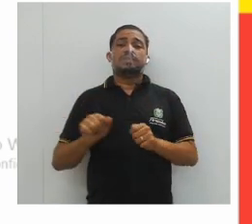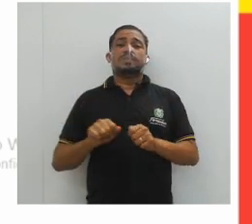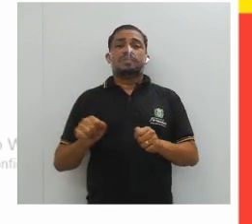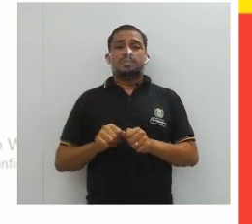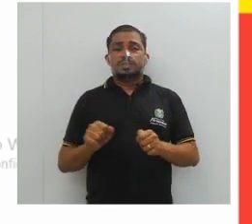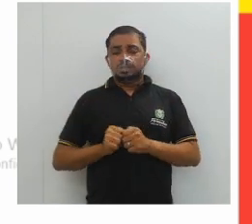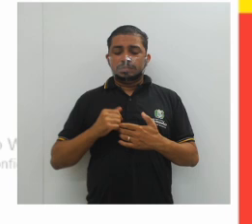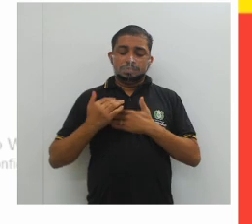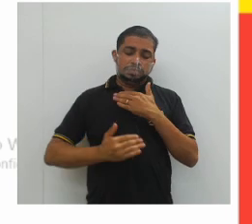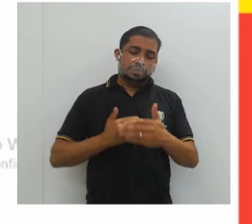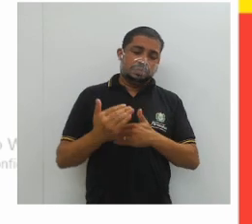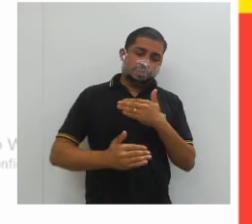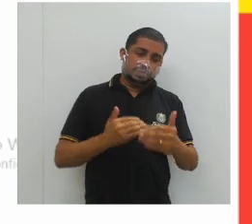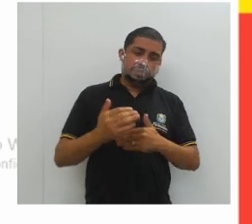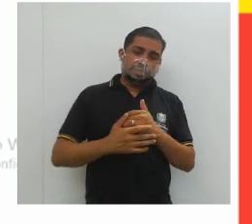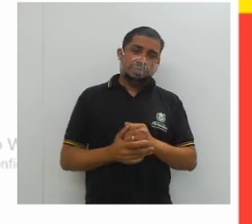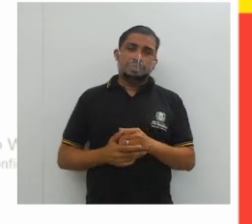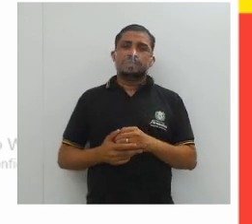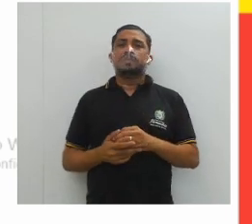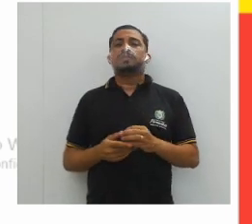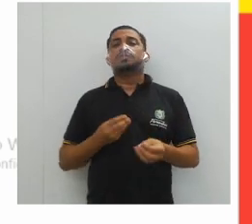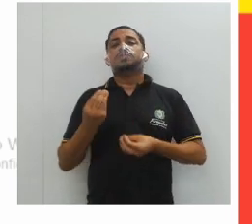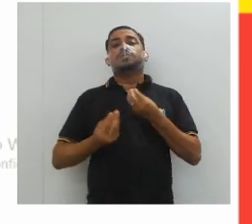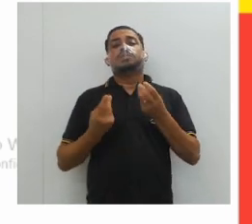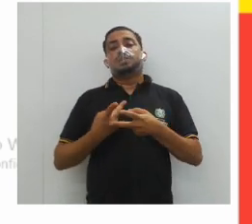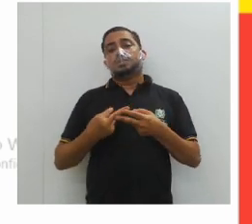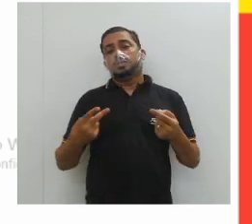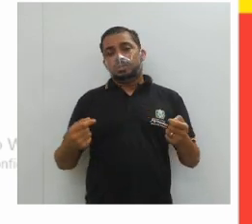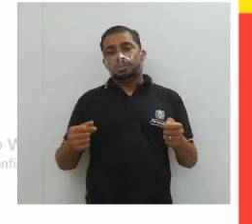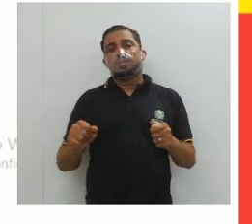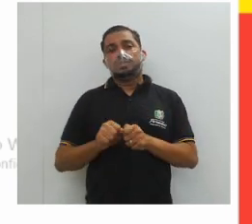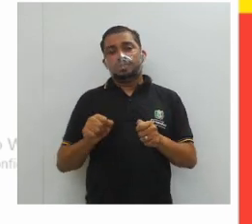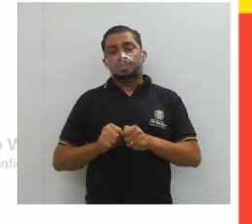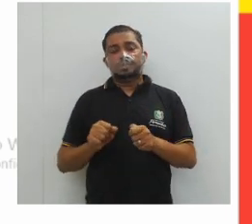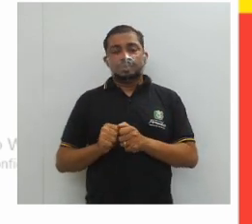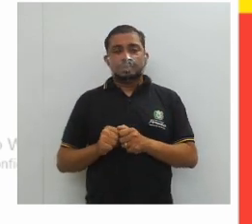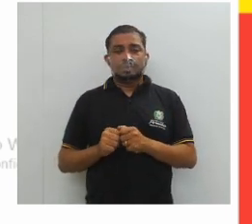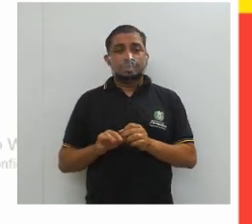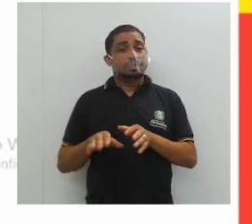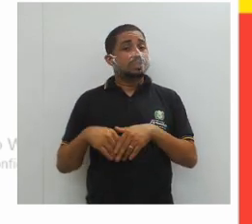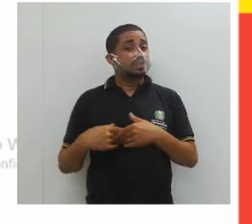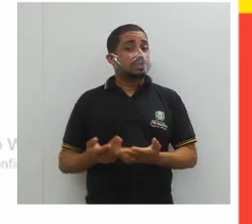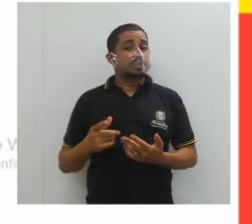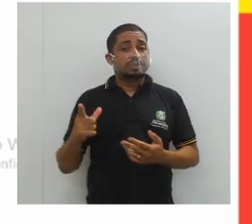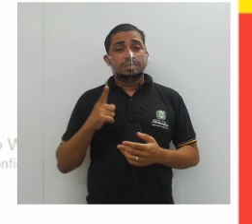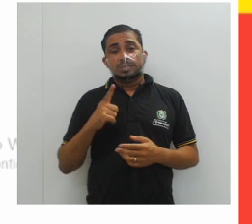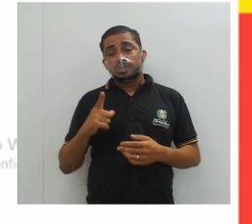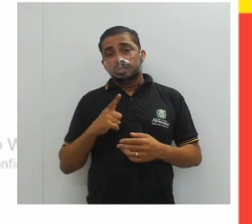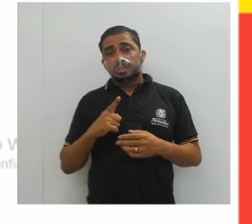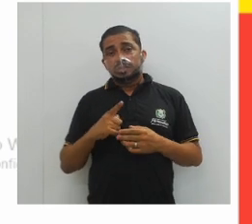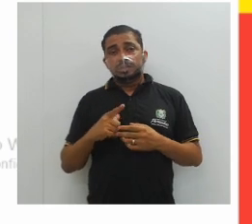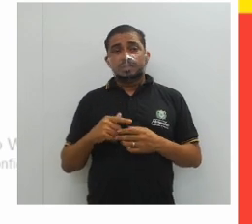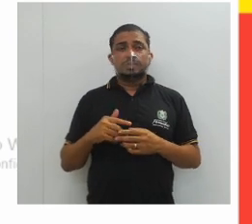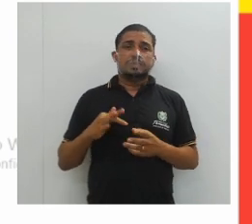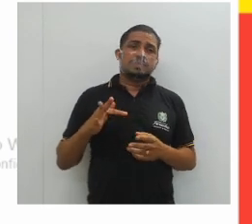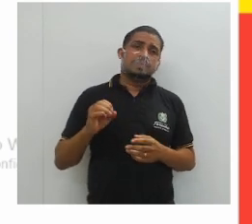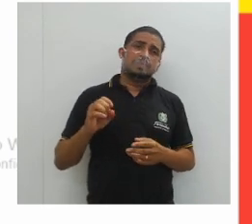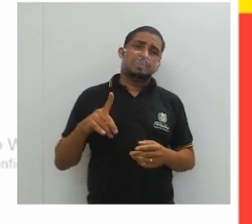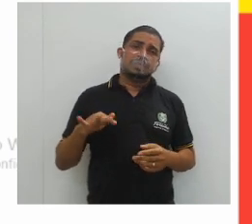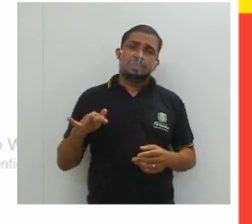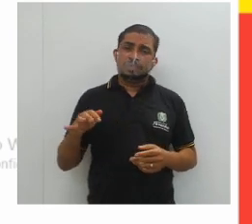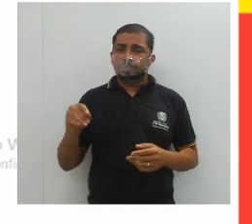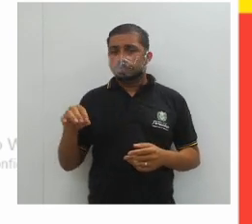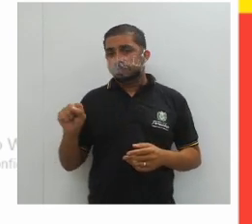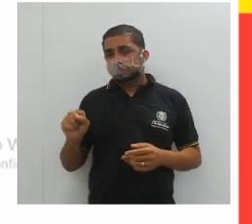o processo como as coisas são fabricadas. Então a gente tem um destaque aí o Fordismo.